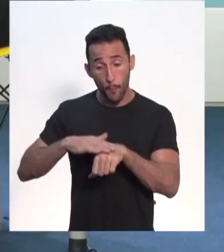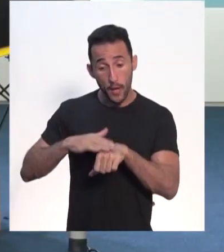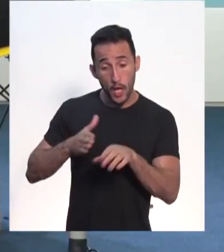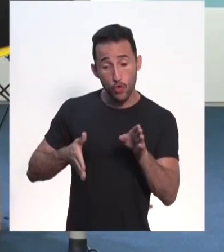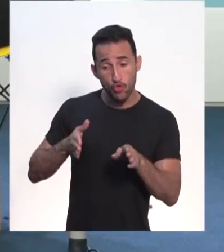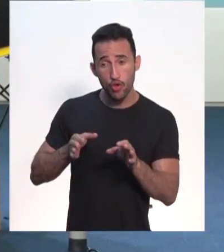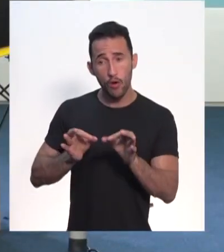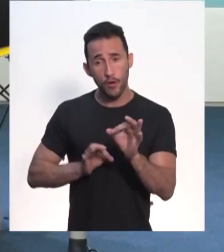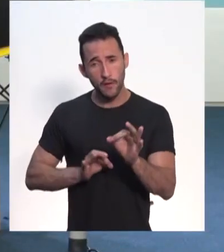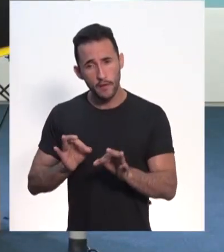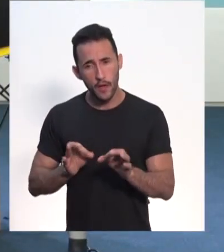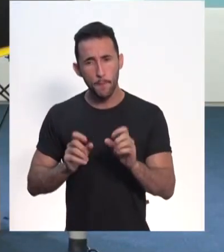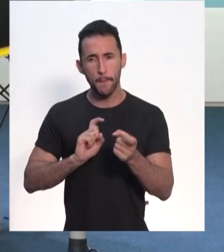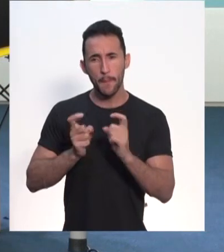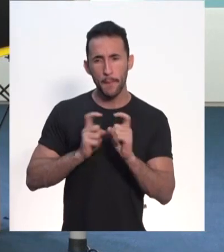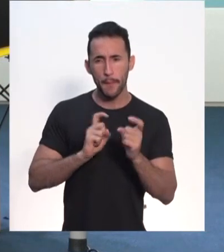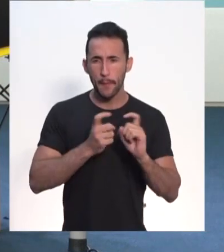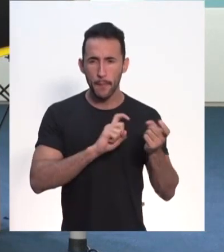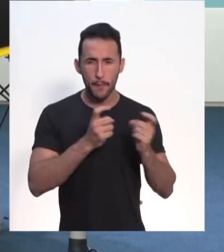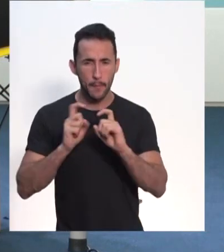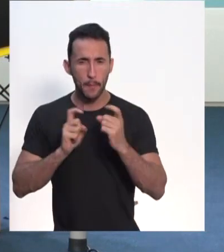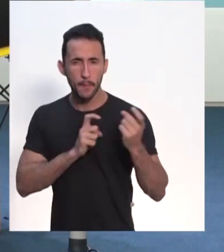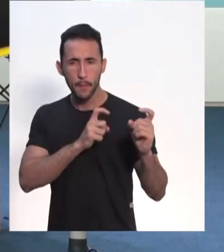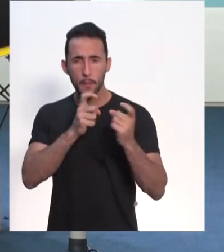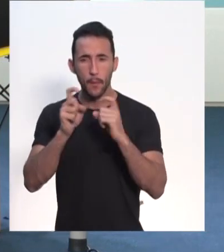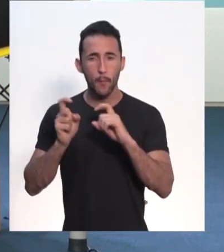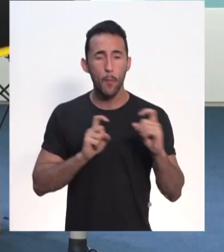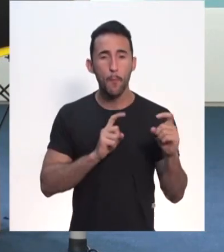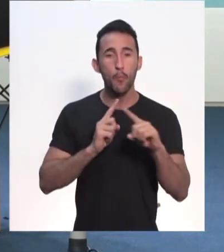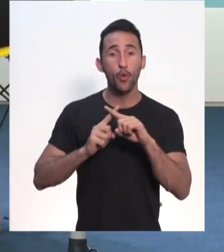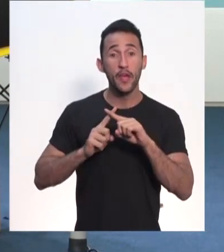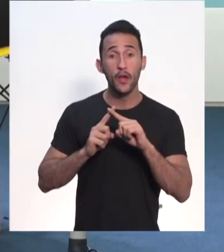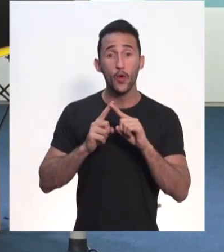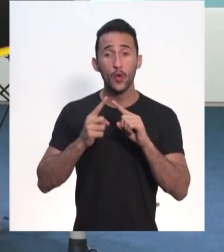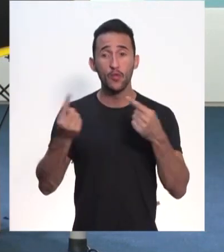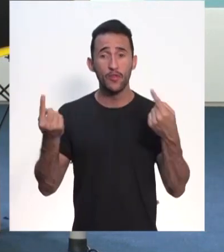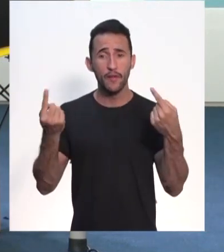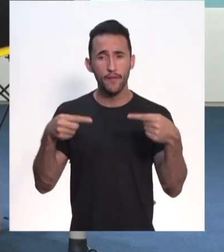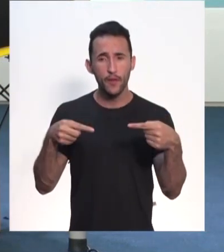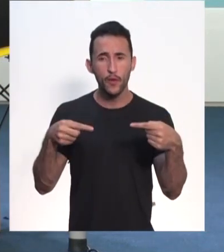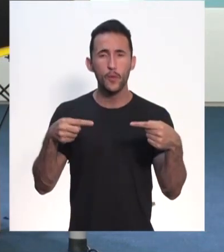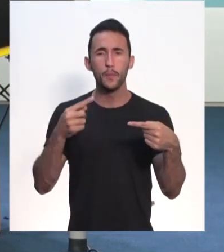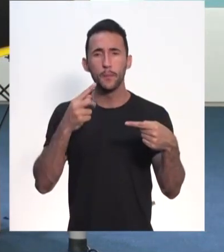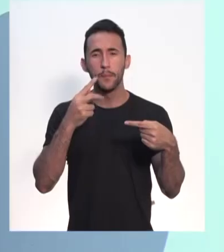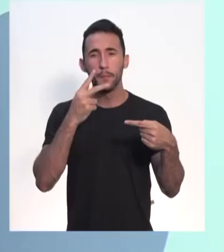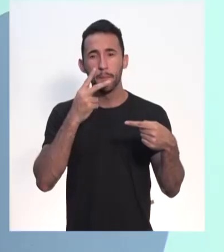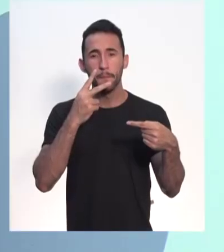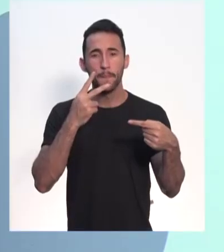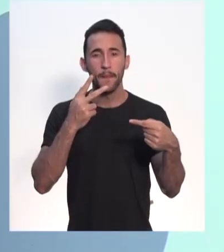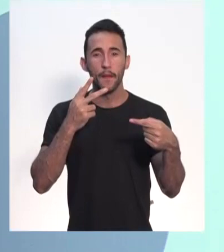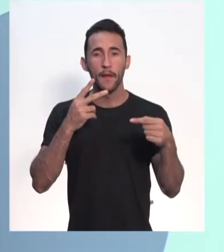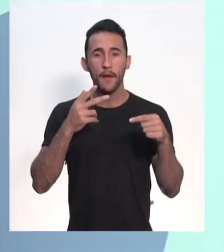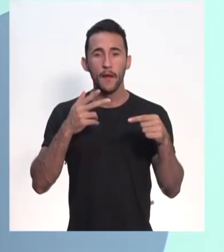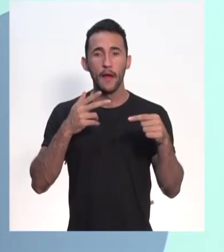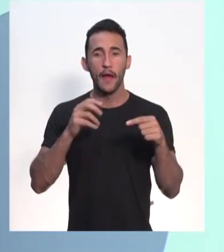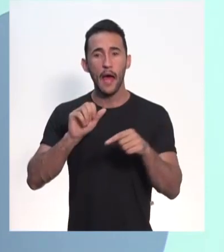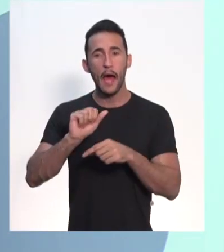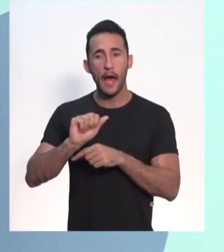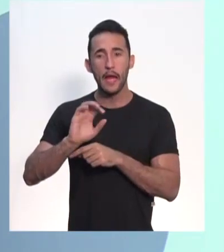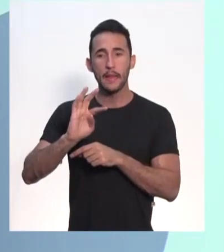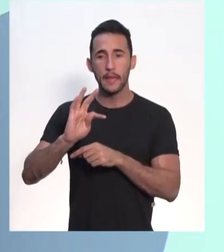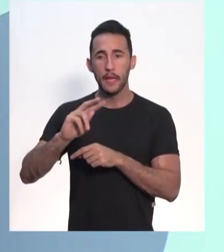tecnologia. A tecnologia vai acabar dando mais possibilidades até do que, às vezes, quando a gente está na